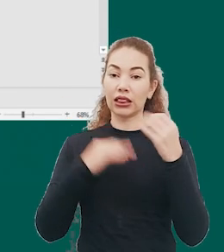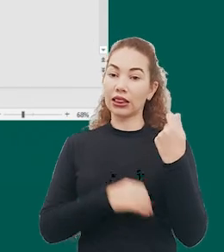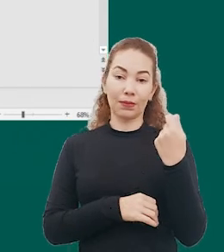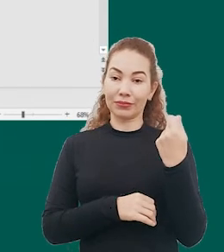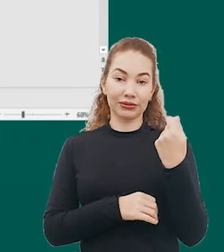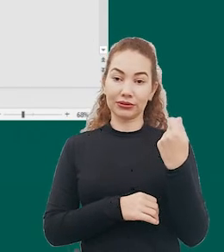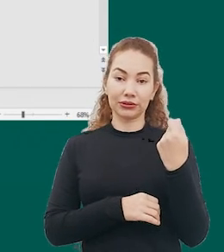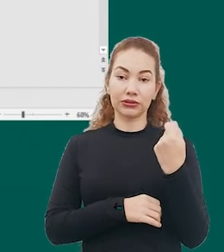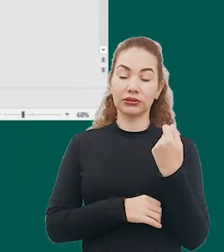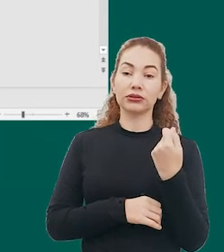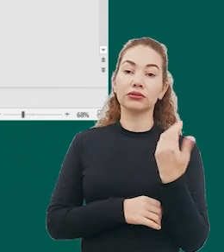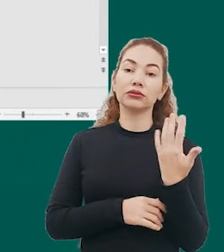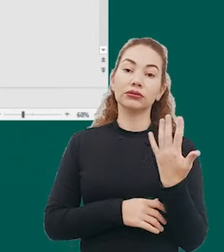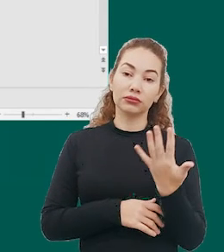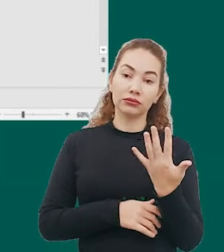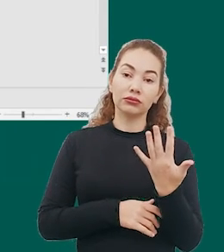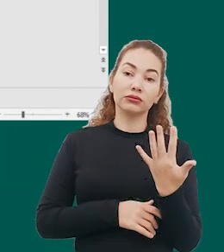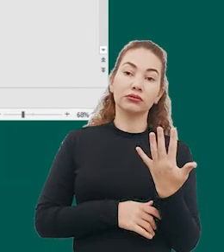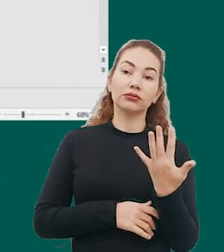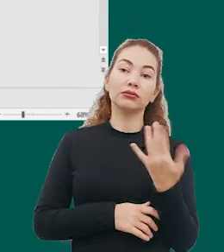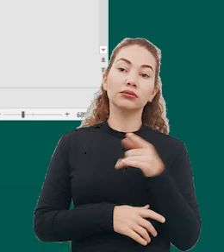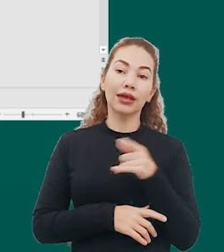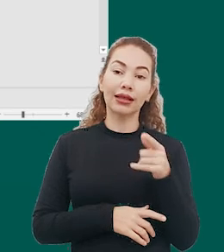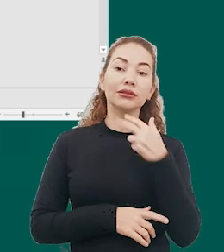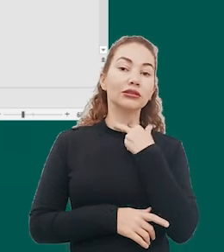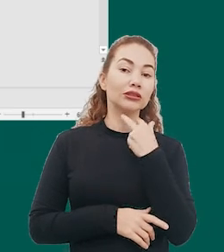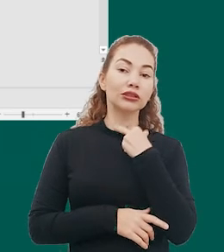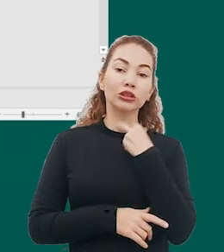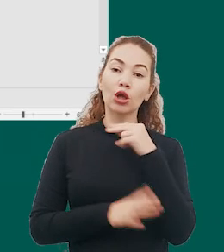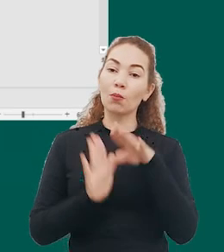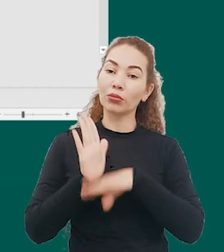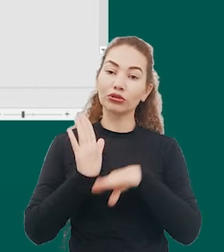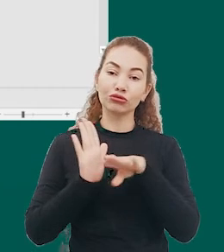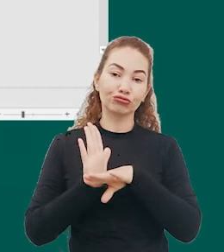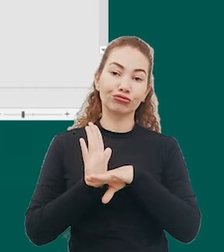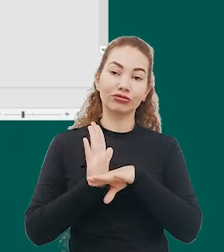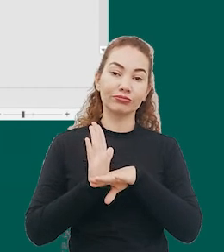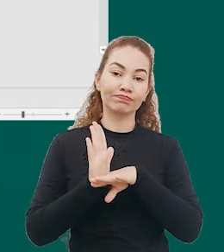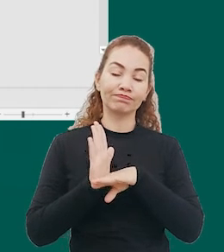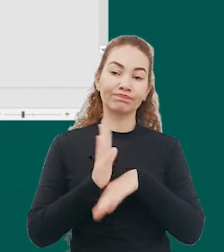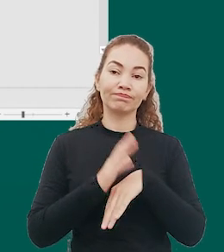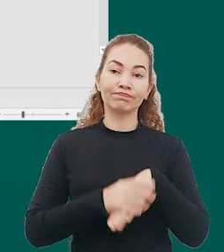necessária, certo? Elas não podem ser dedutíveis.